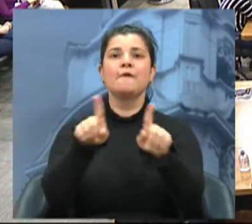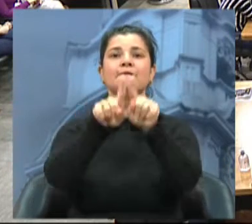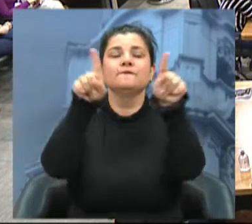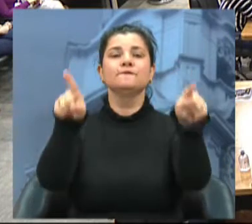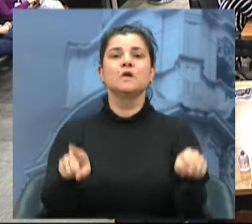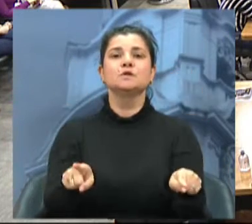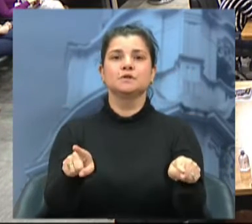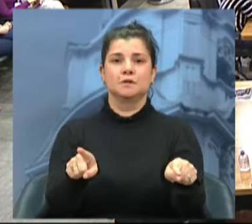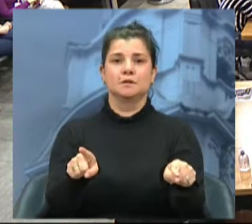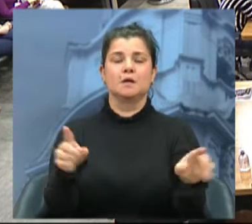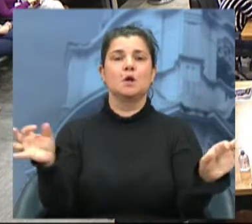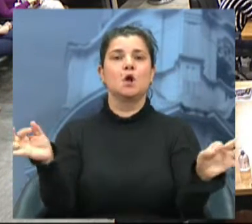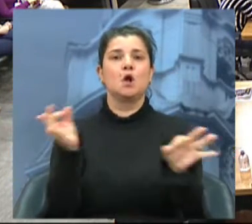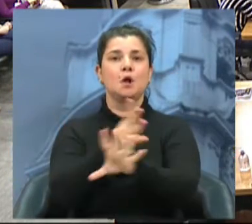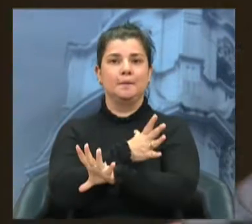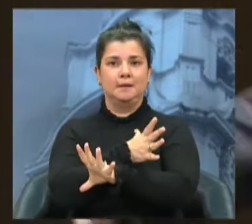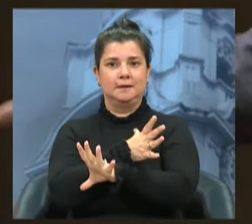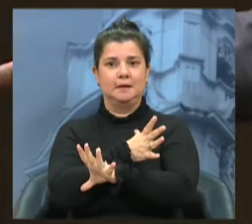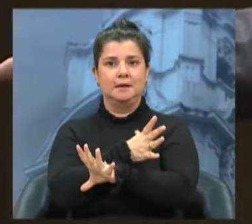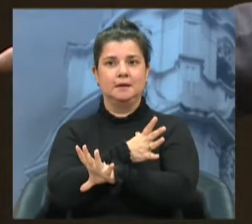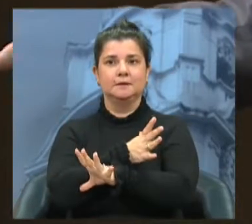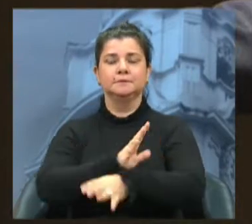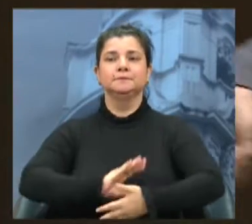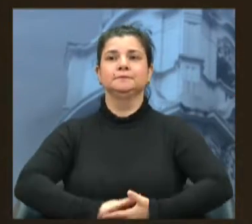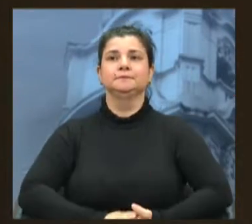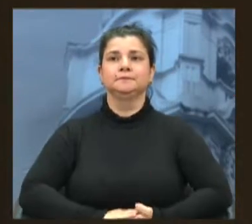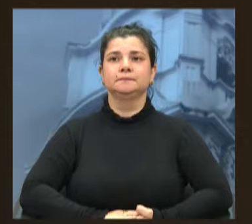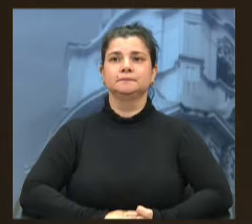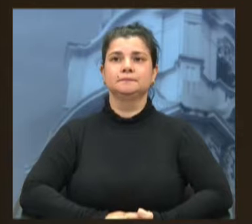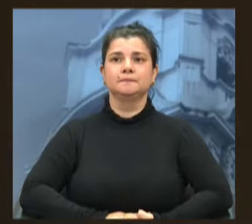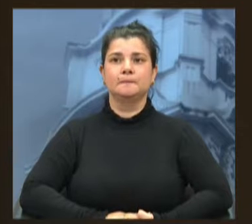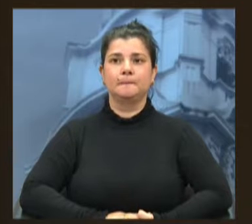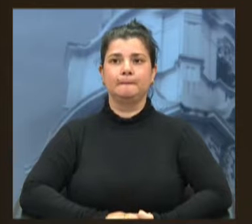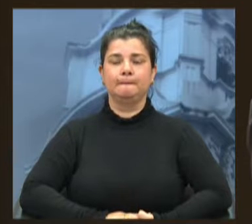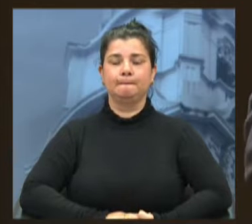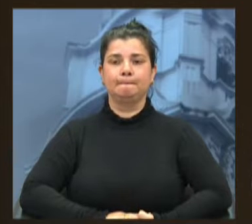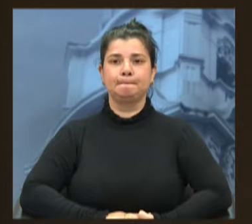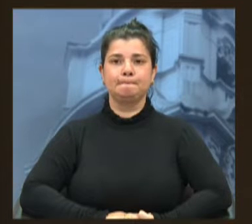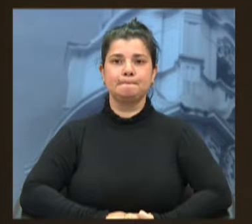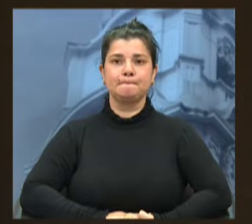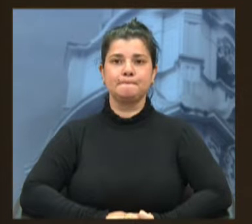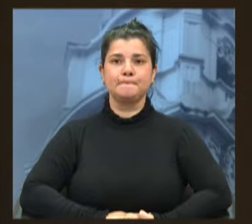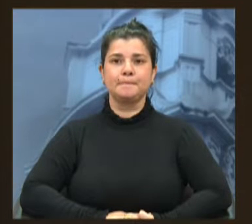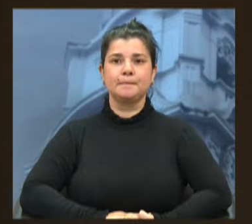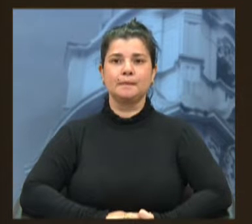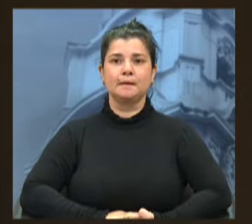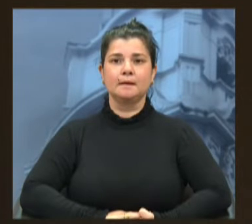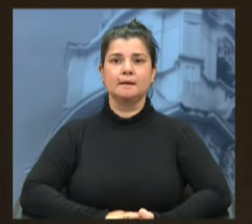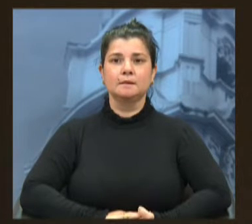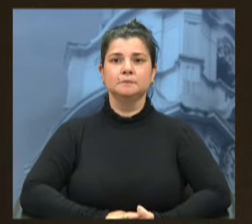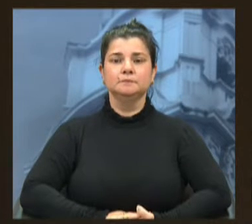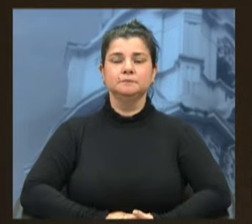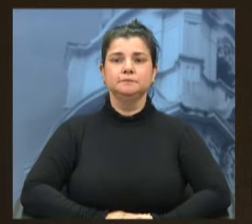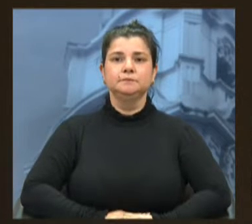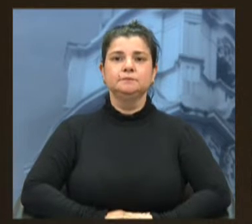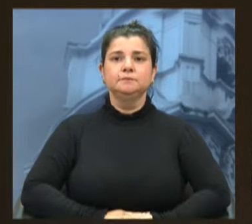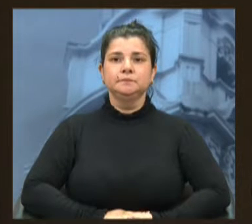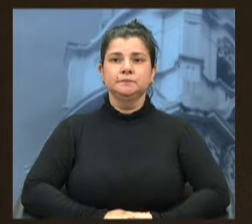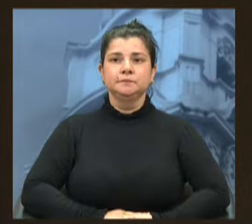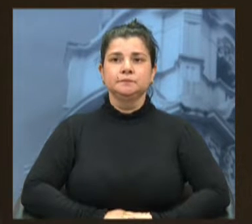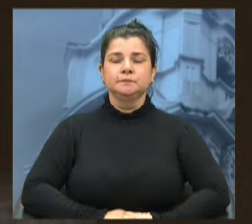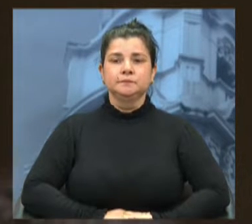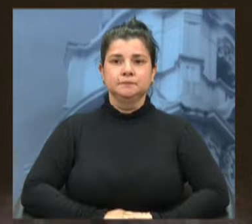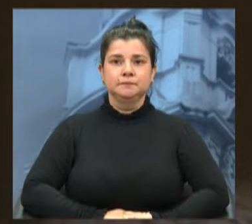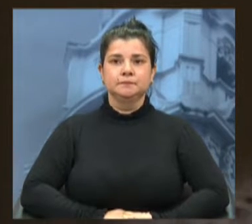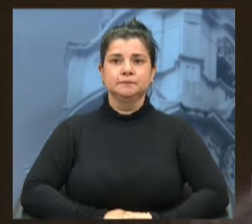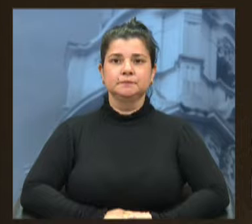Funcionários que completaram, peço para os meninos do cerimonial aqui ficarem próximos também e irem passando.